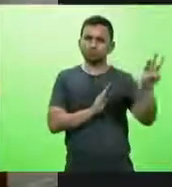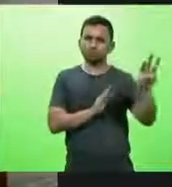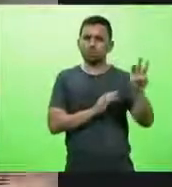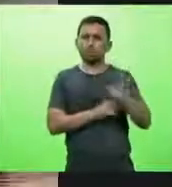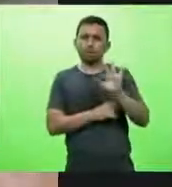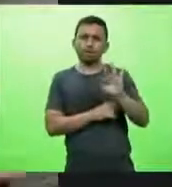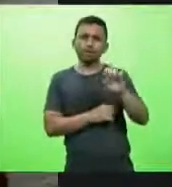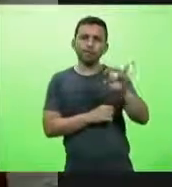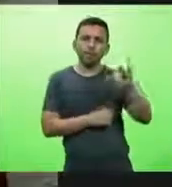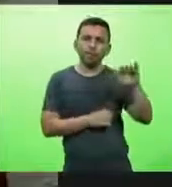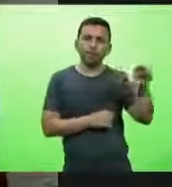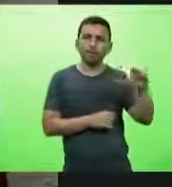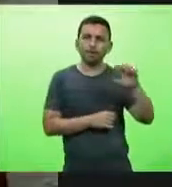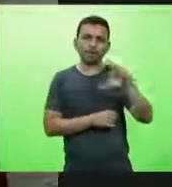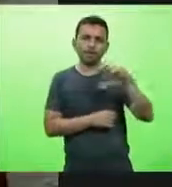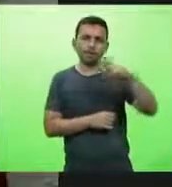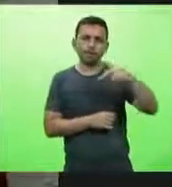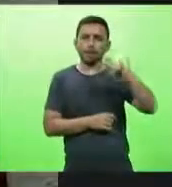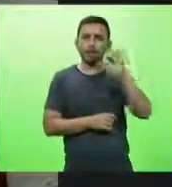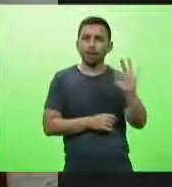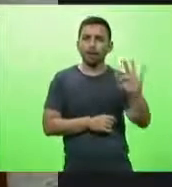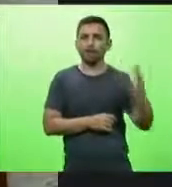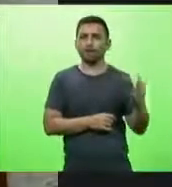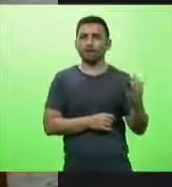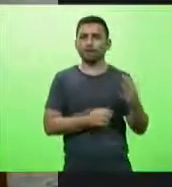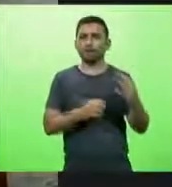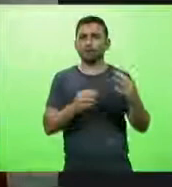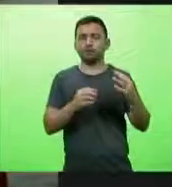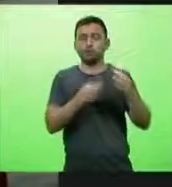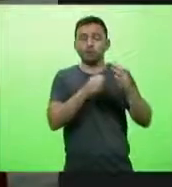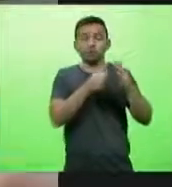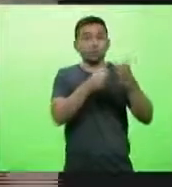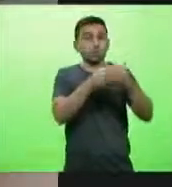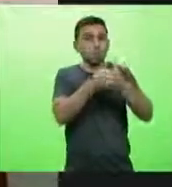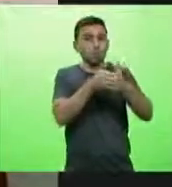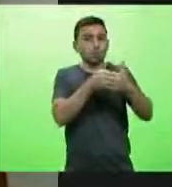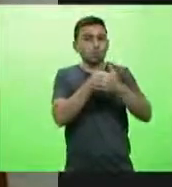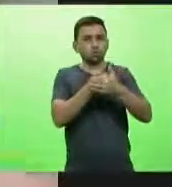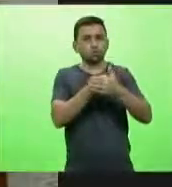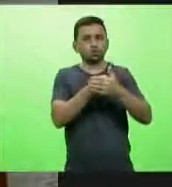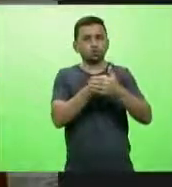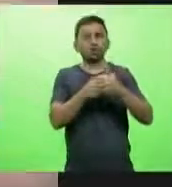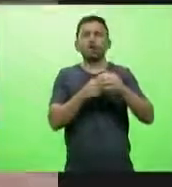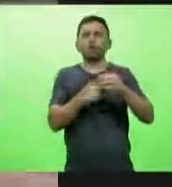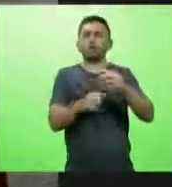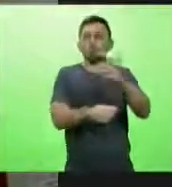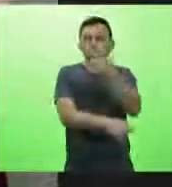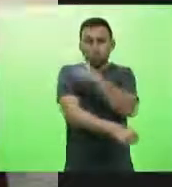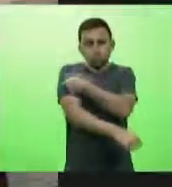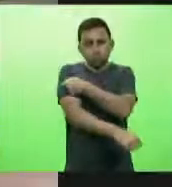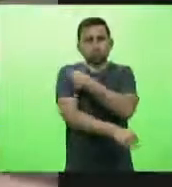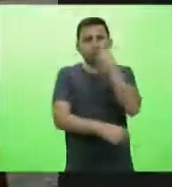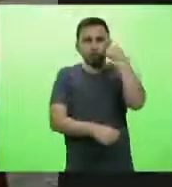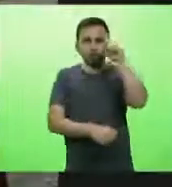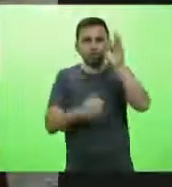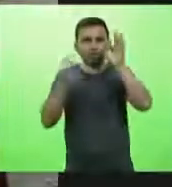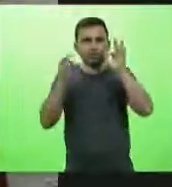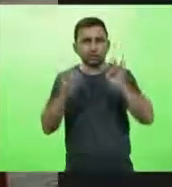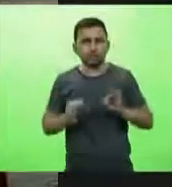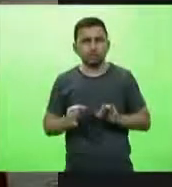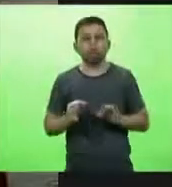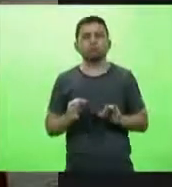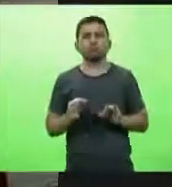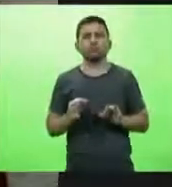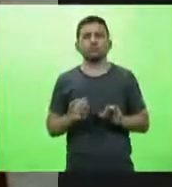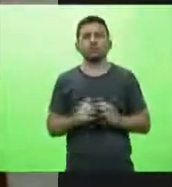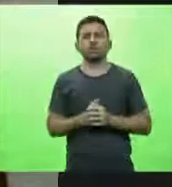Estevam, o CPF, ele é preservado, o primeiro e último número. Foi vacinado no dia tal, no lote tal que veio.